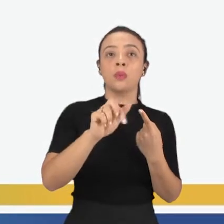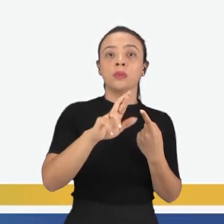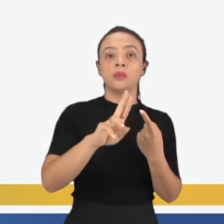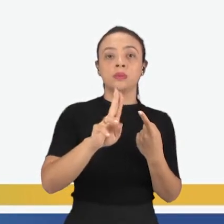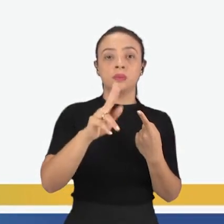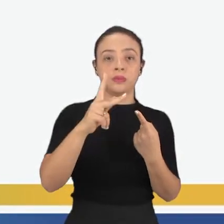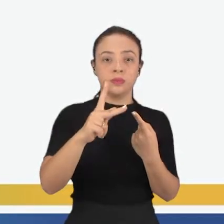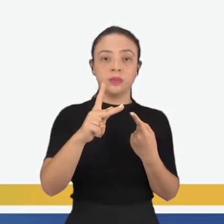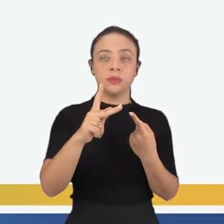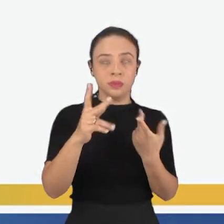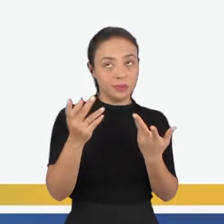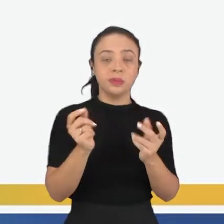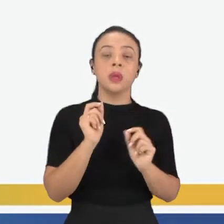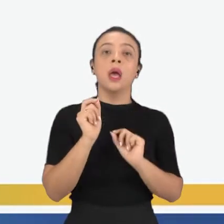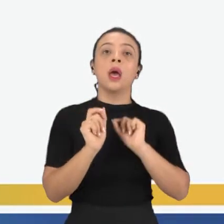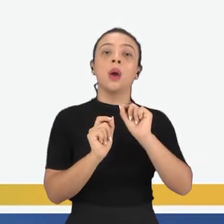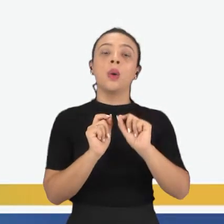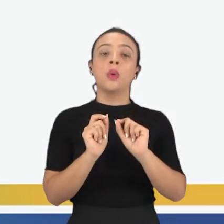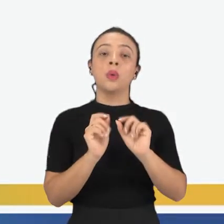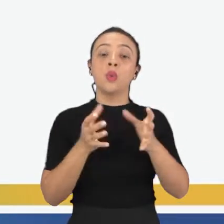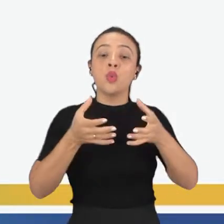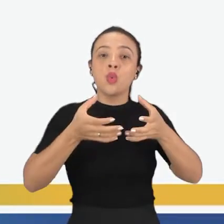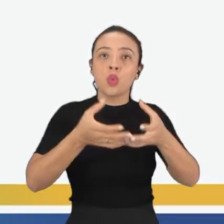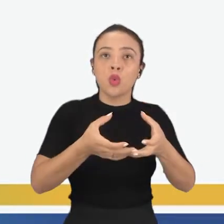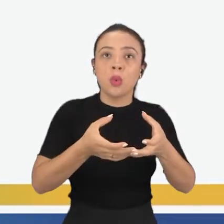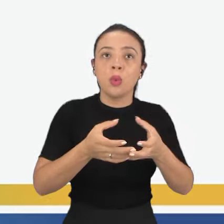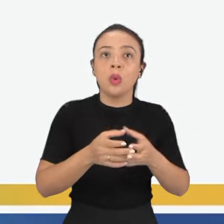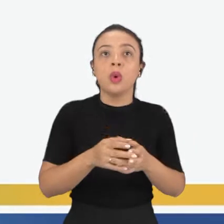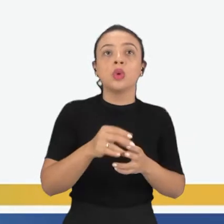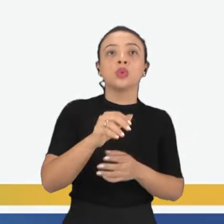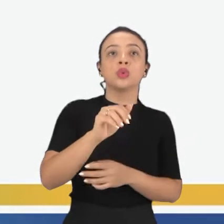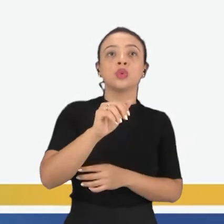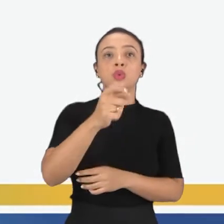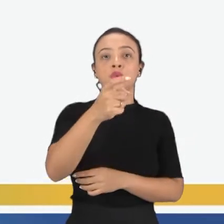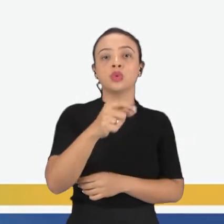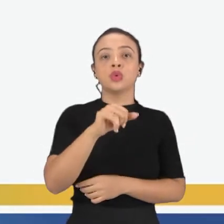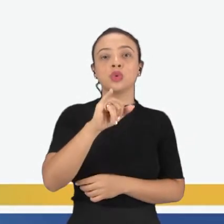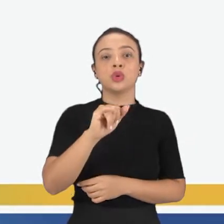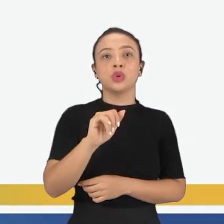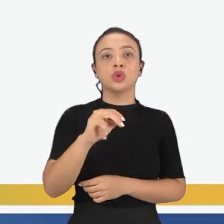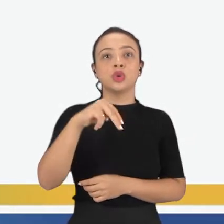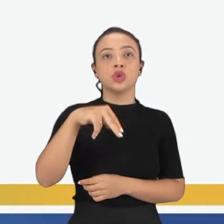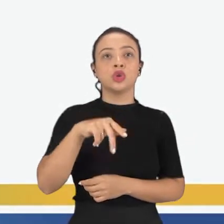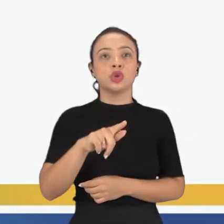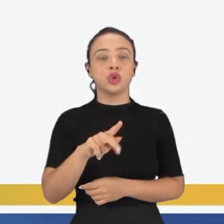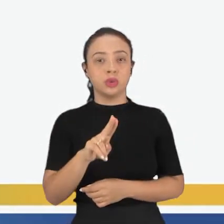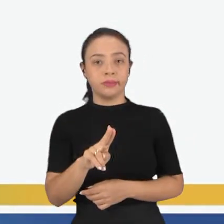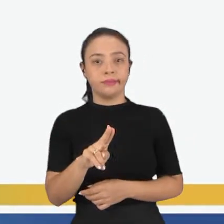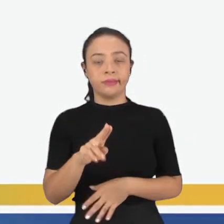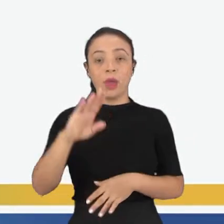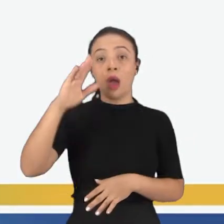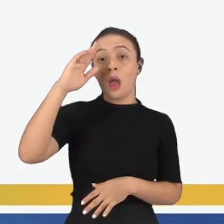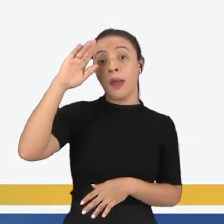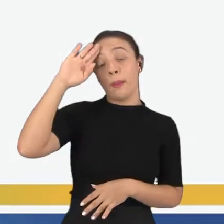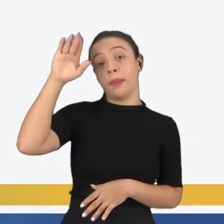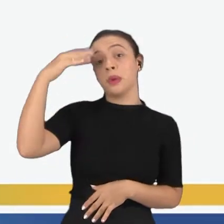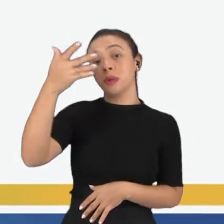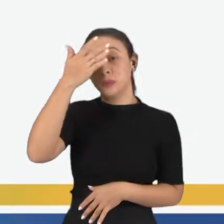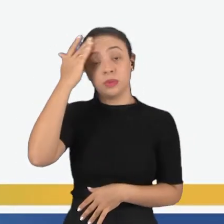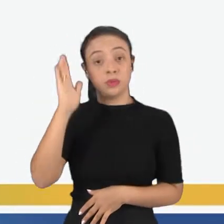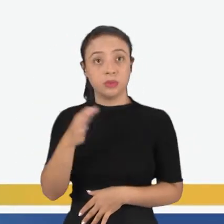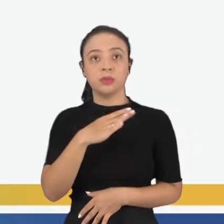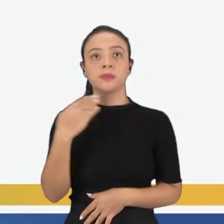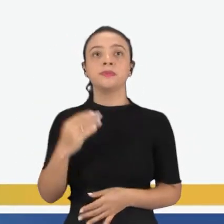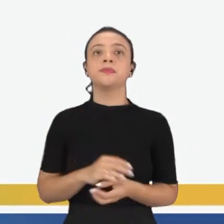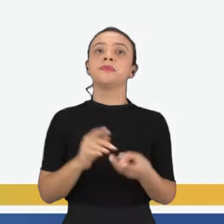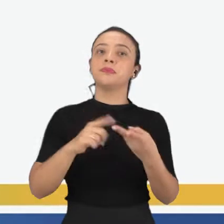pelos indígenas do Alto Xingu, com a finalidade de fazer homenagem às pessoas mortas. O toré é um